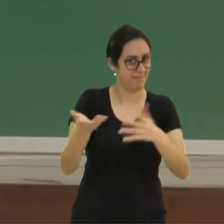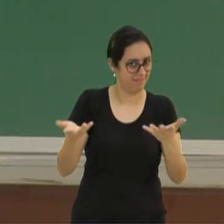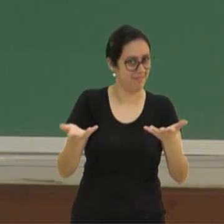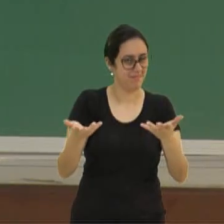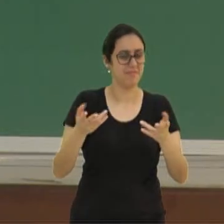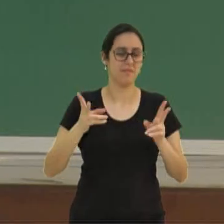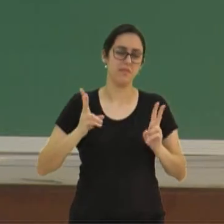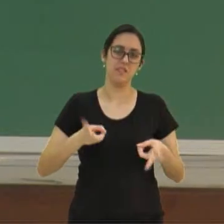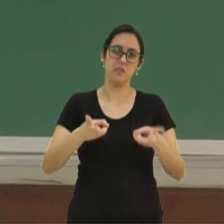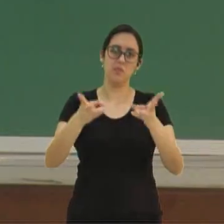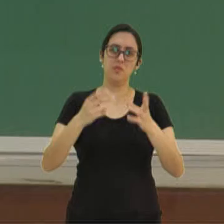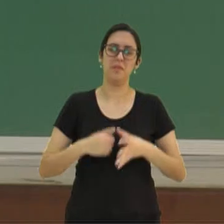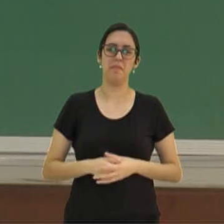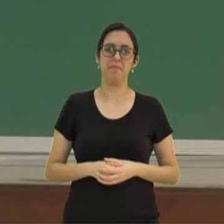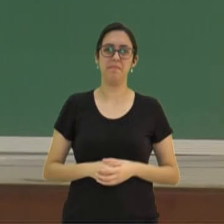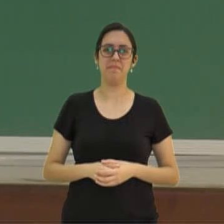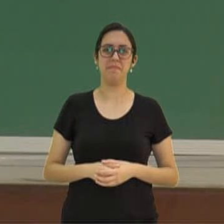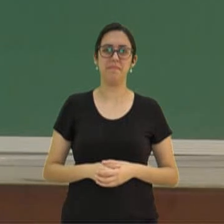Vamos continuar?